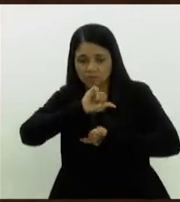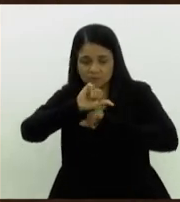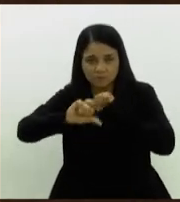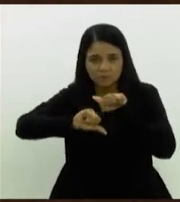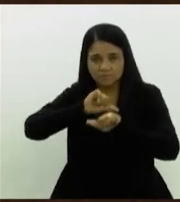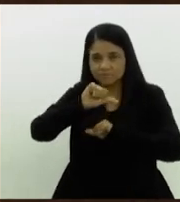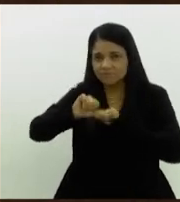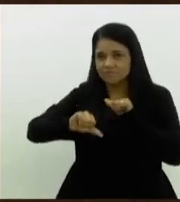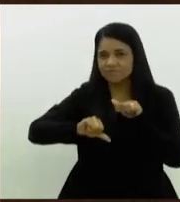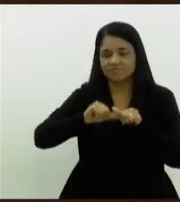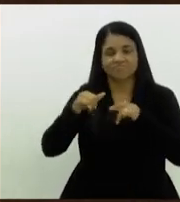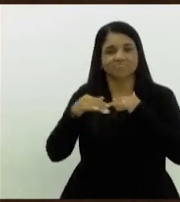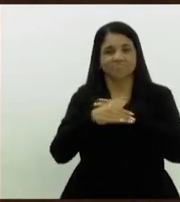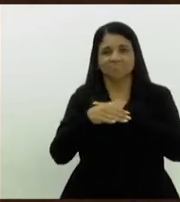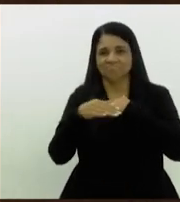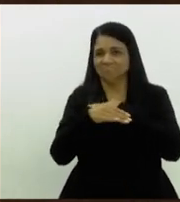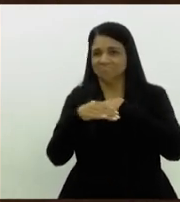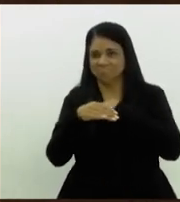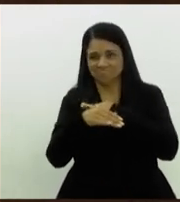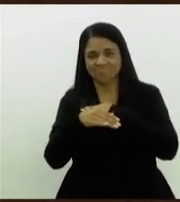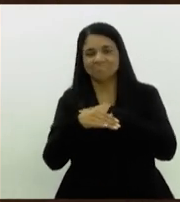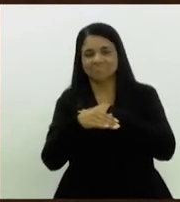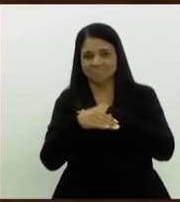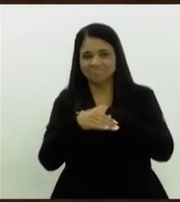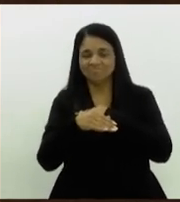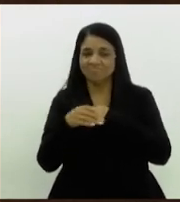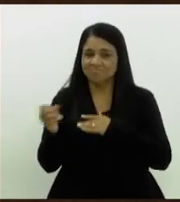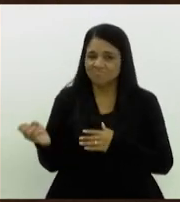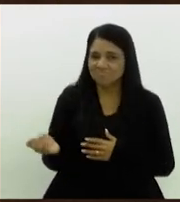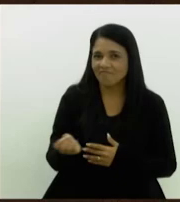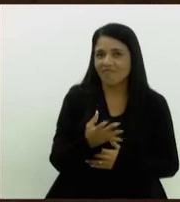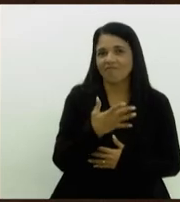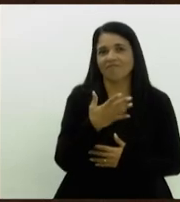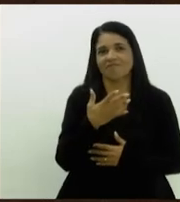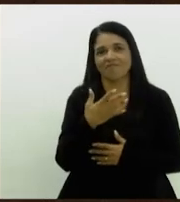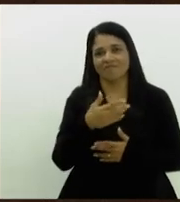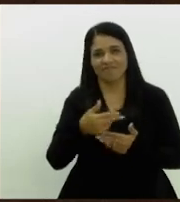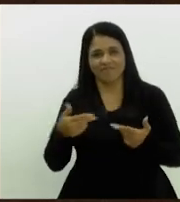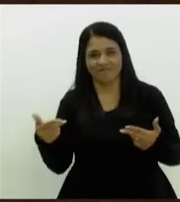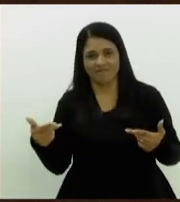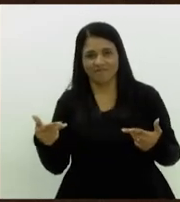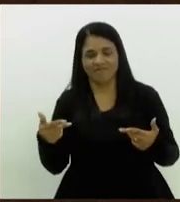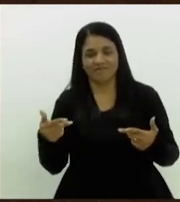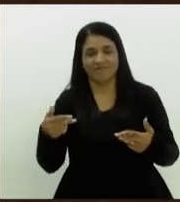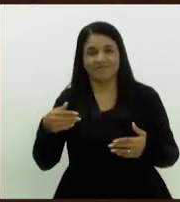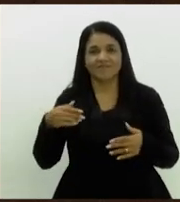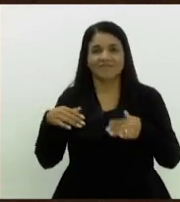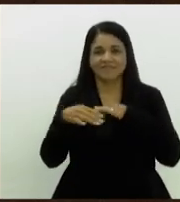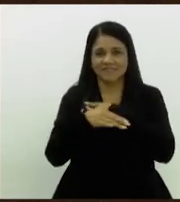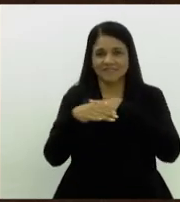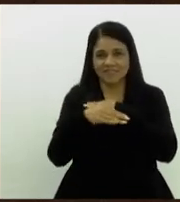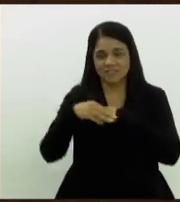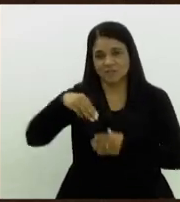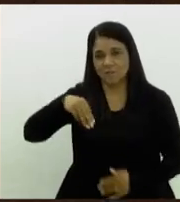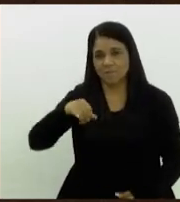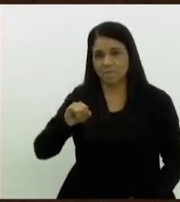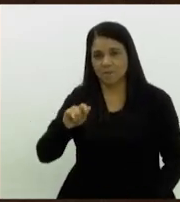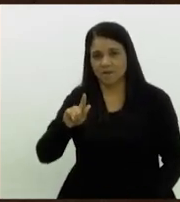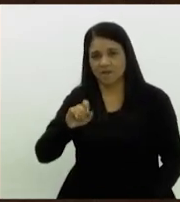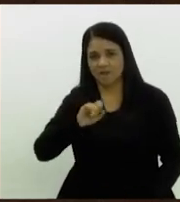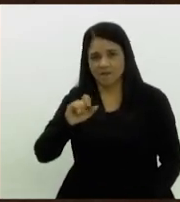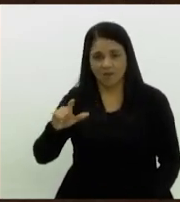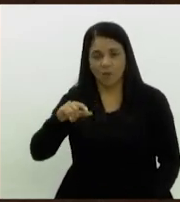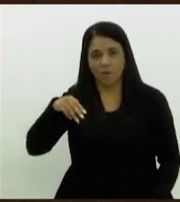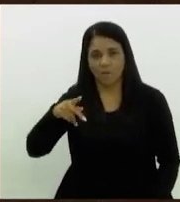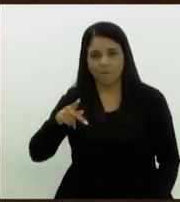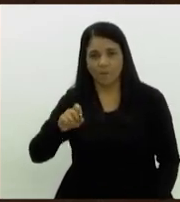toda e essas novidades que estão acontecendo em Miguel Pereira passa